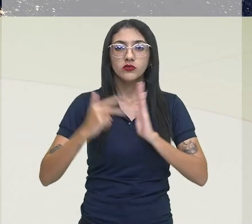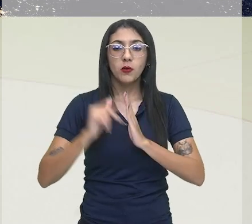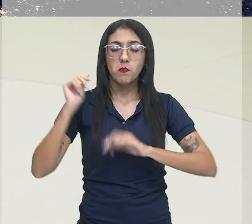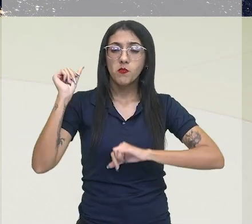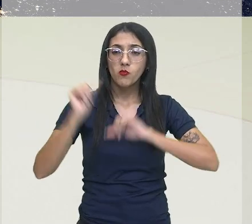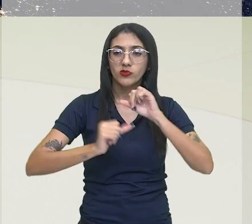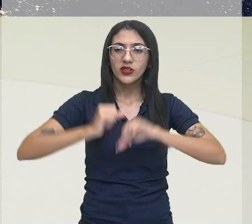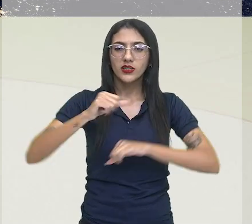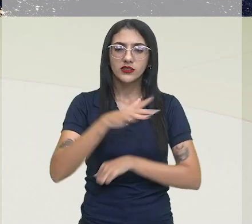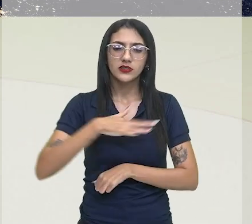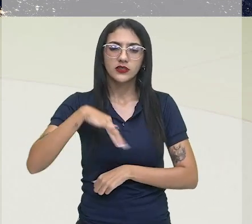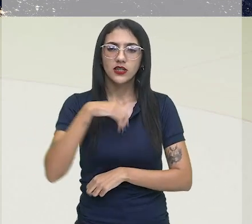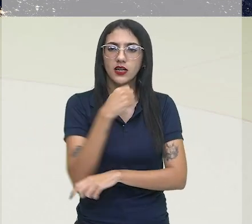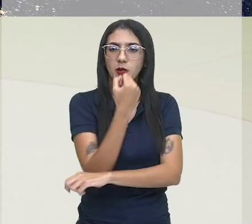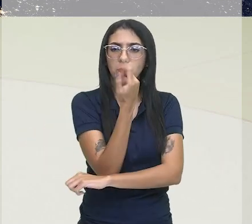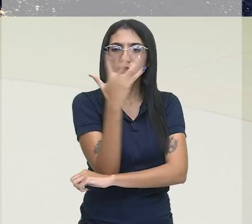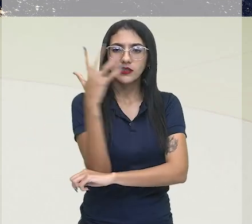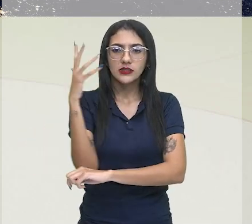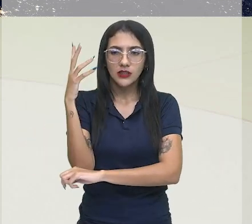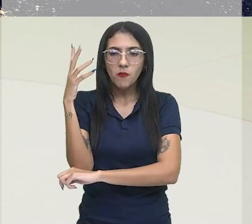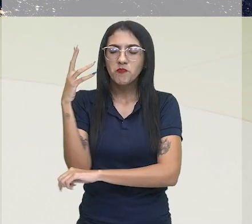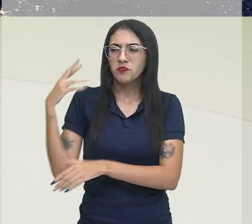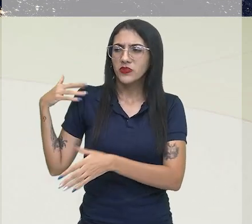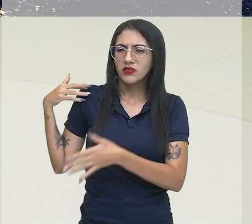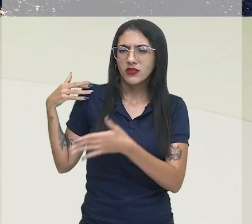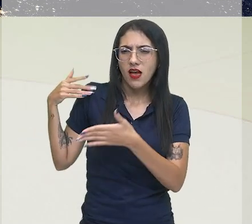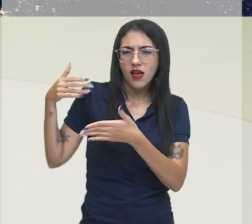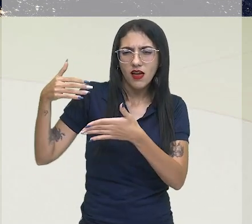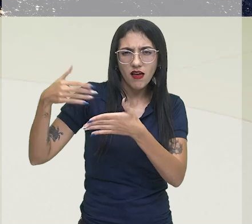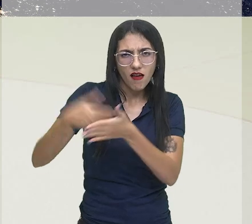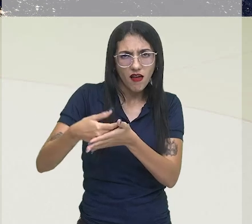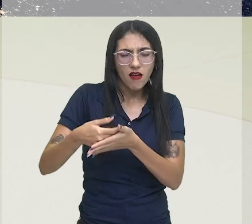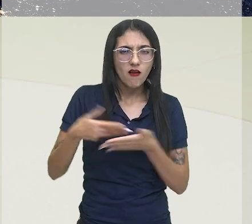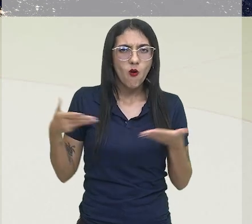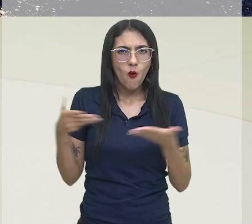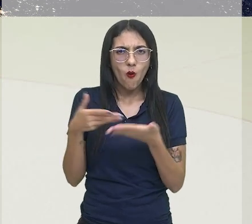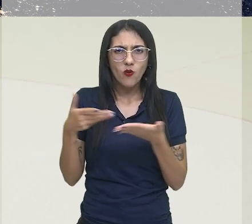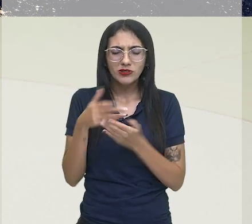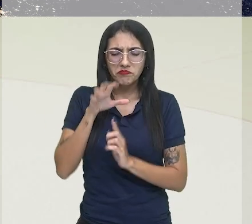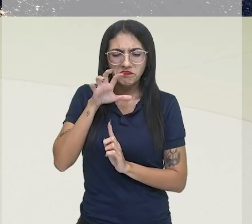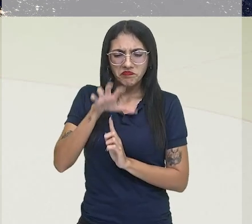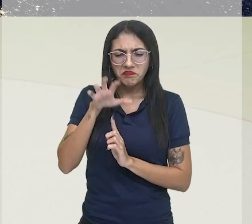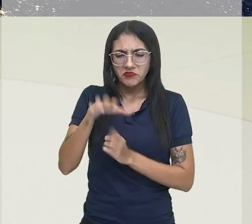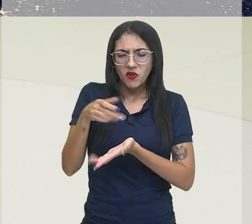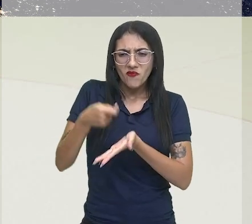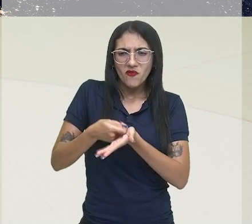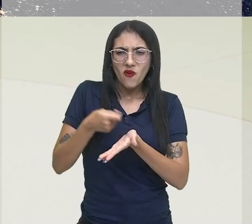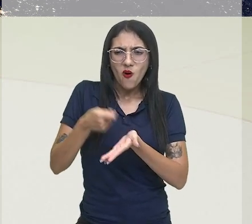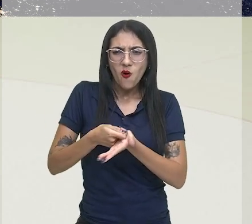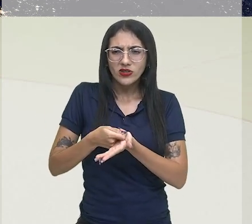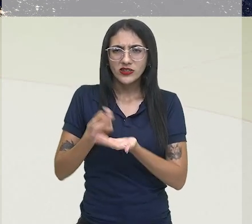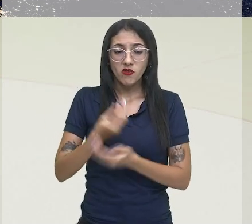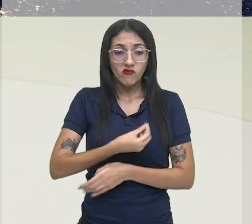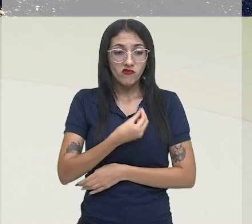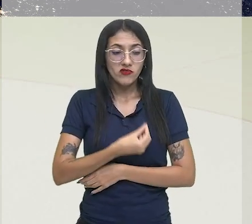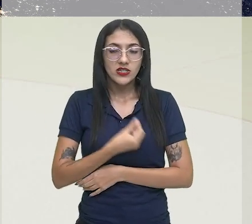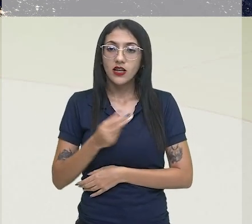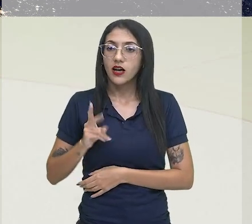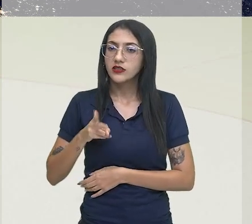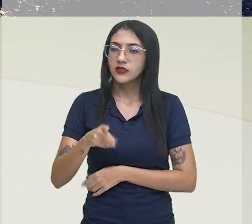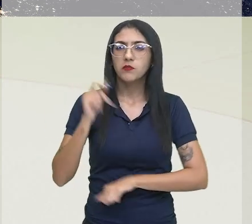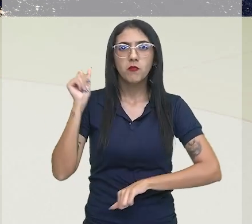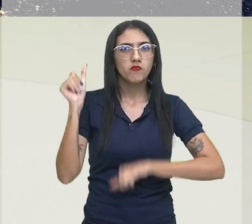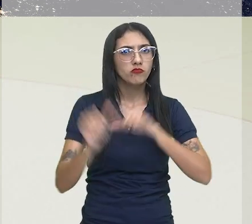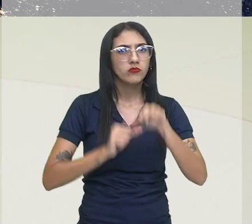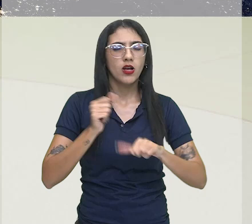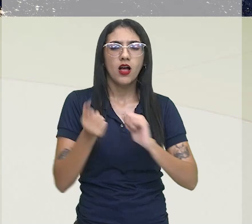alterações ambientais que ainda hoje forçam que os seres vivos estejam em constante adaptação